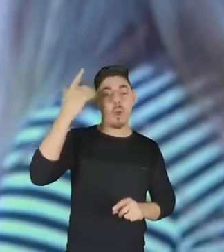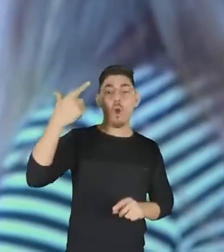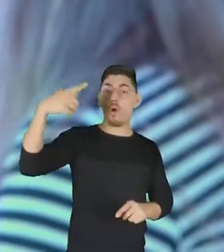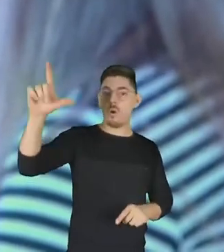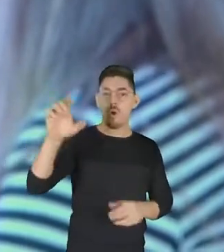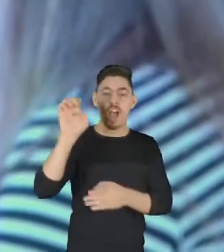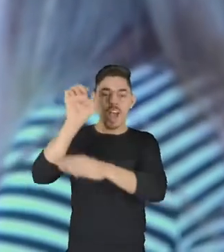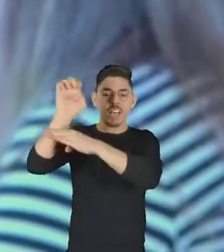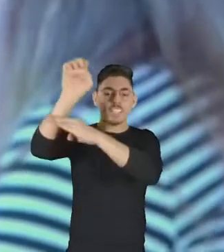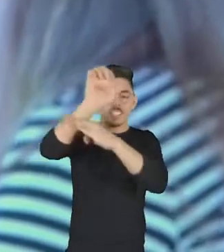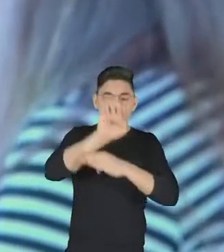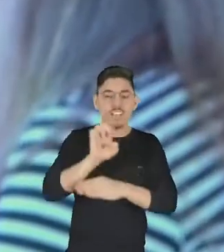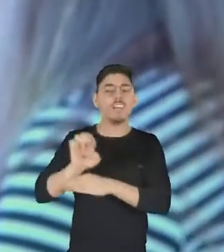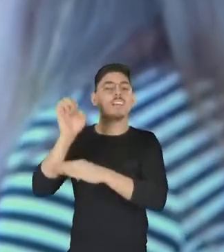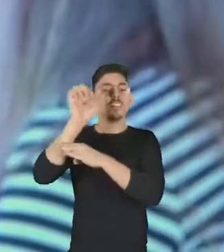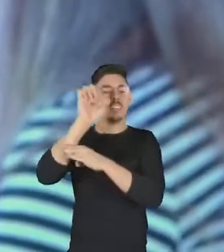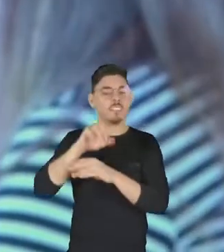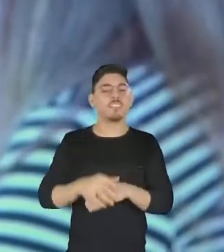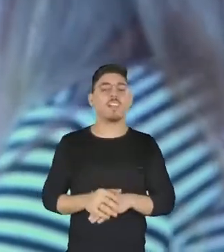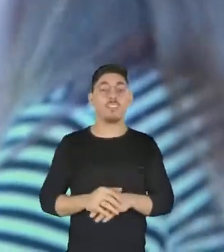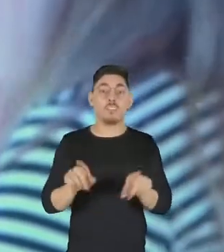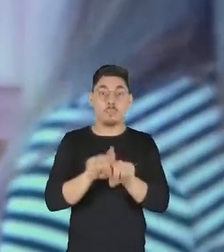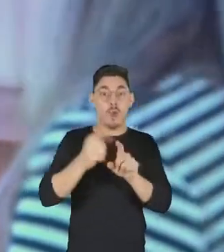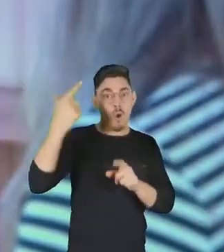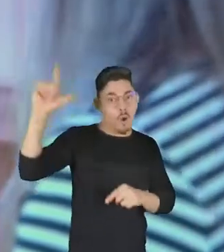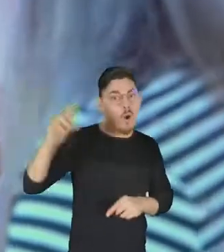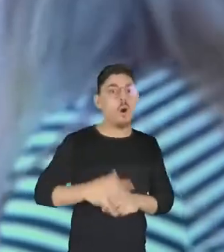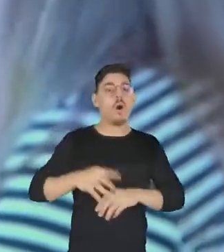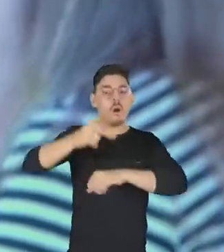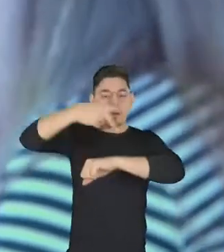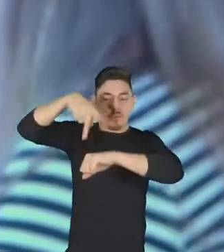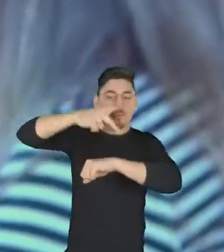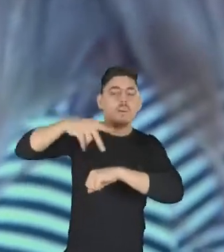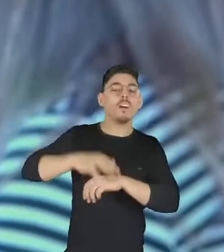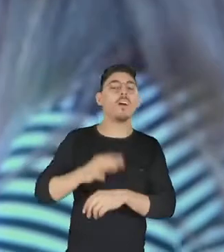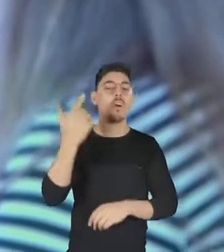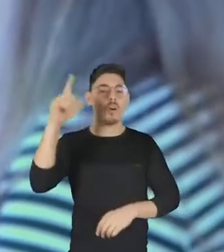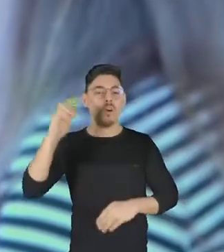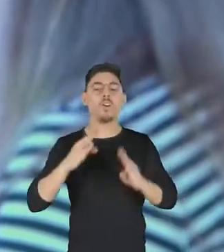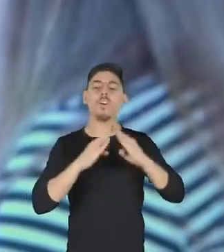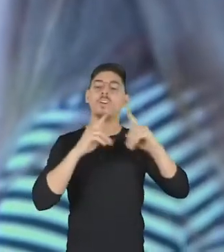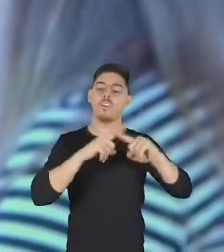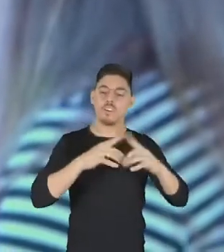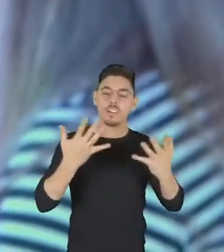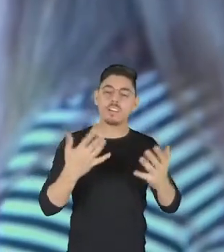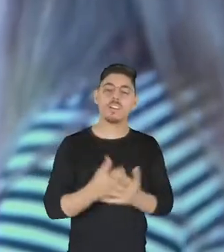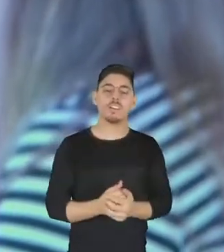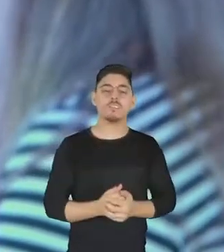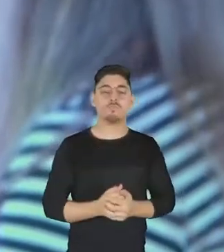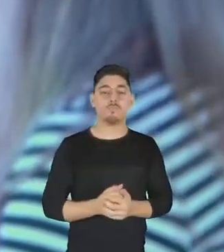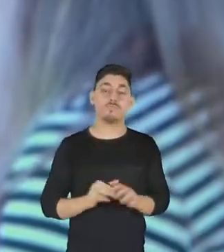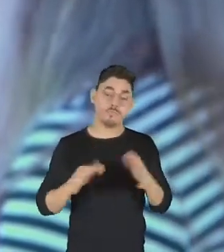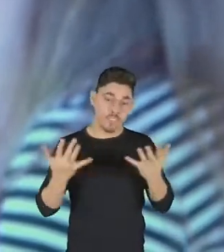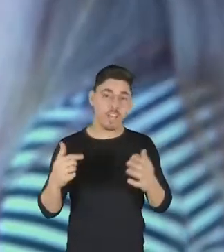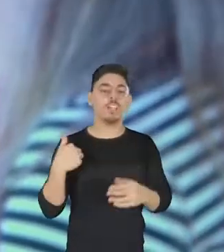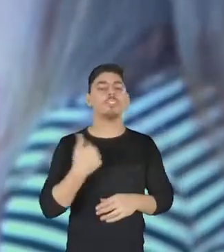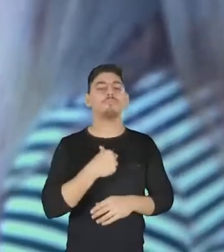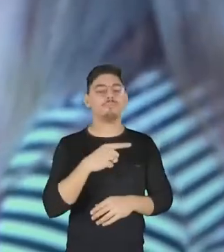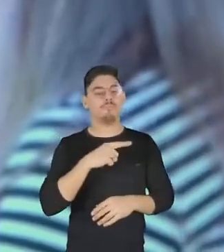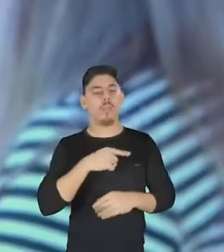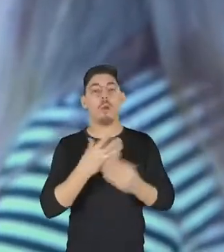nossa escola bíblica, de outros países, de outras igrejas. Então, nós tivemos muitas